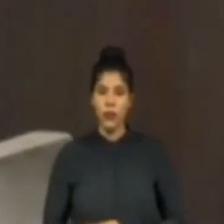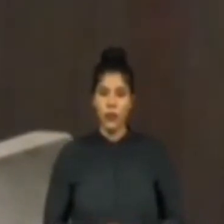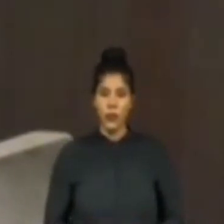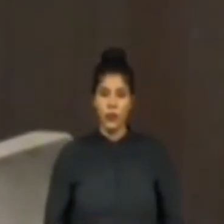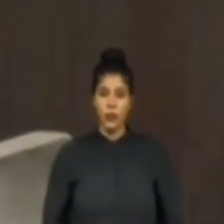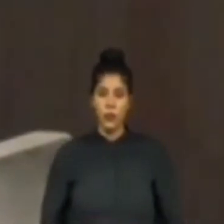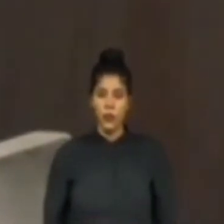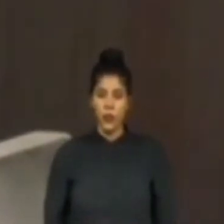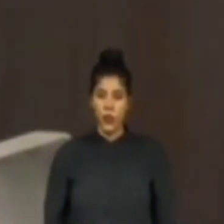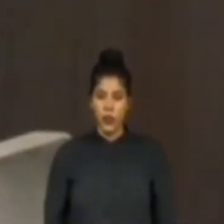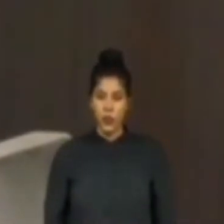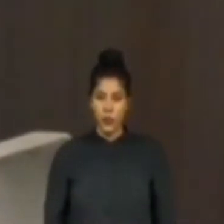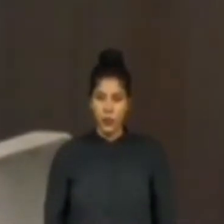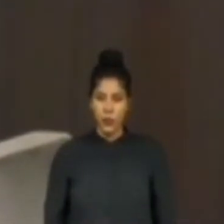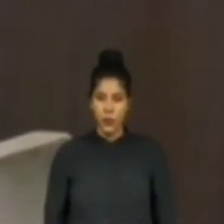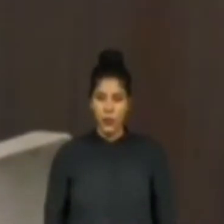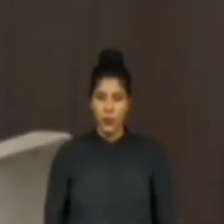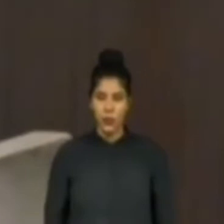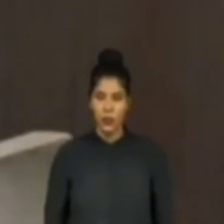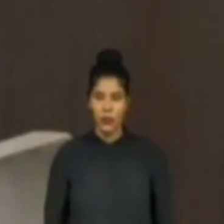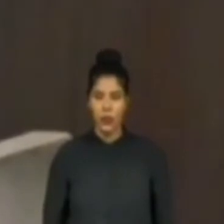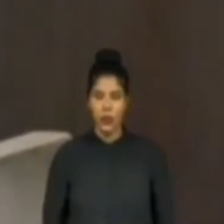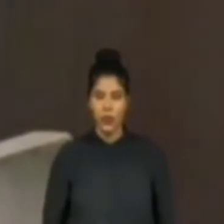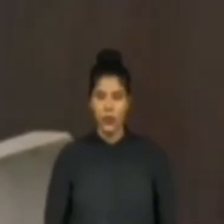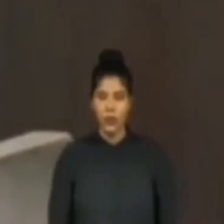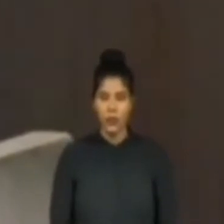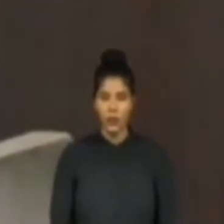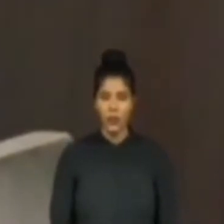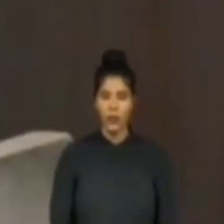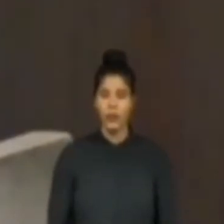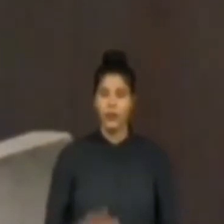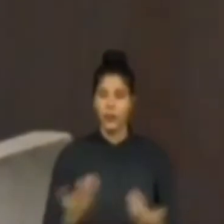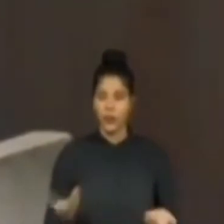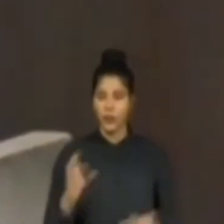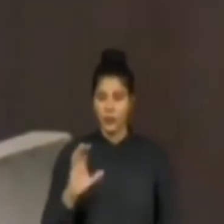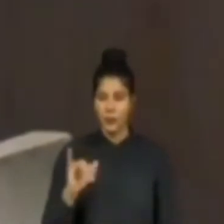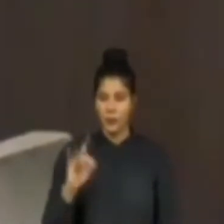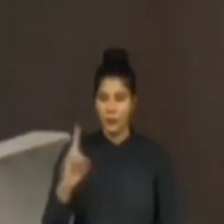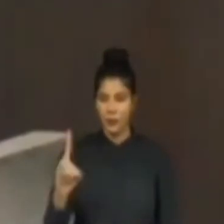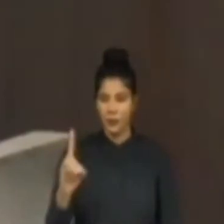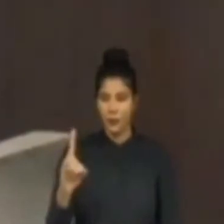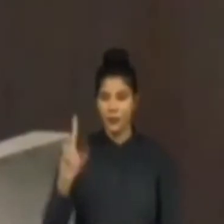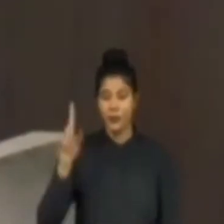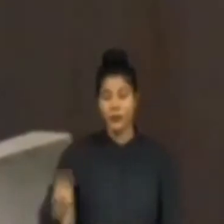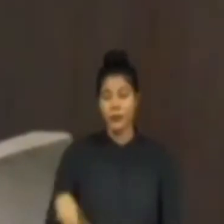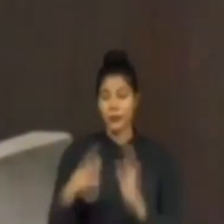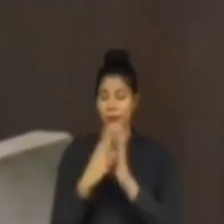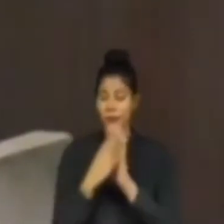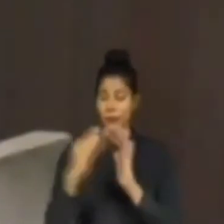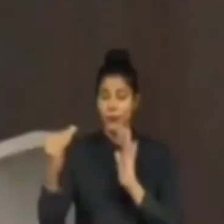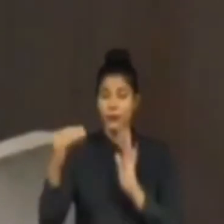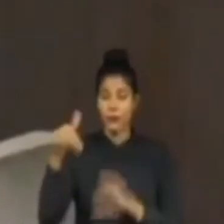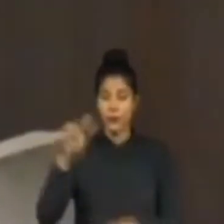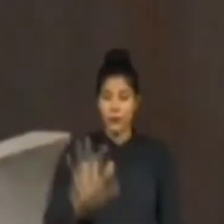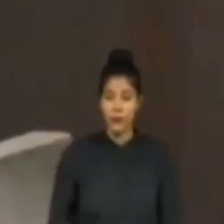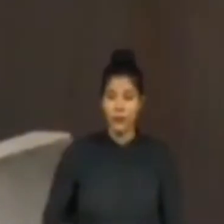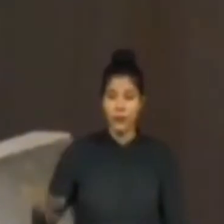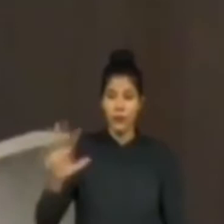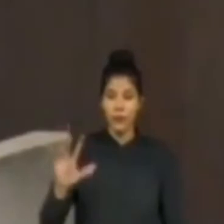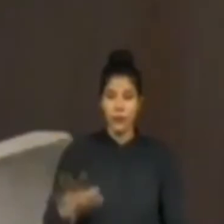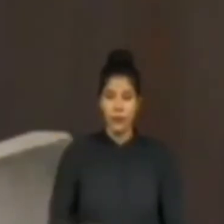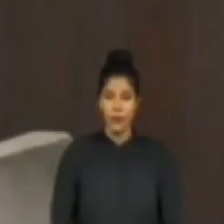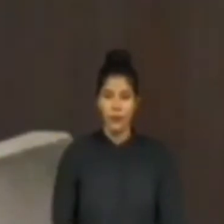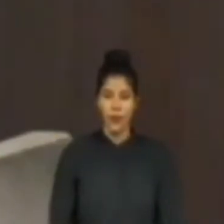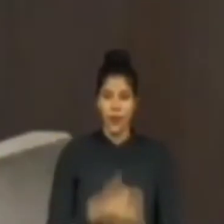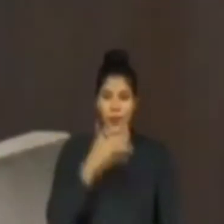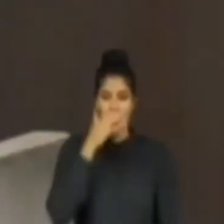à frente o CID, que é uma referência nacional pela sua maneira de trabalhar, como